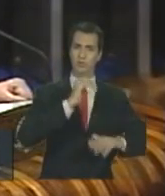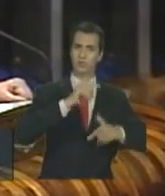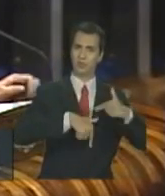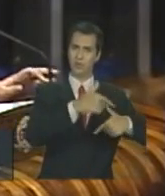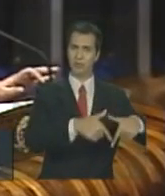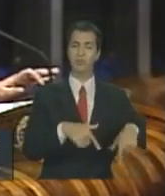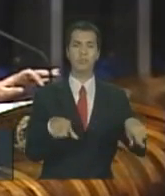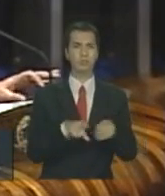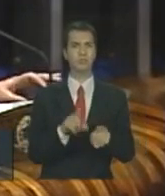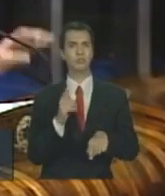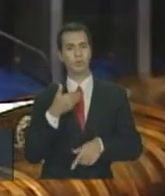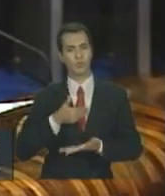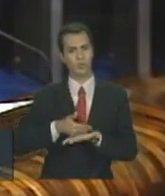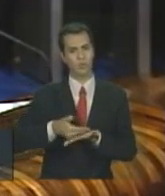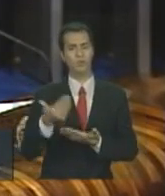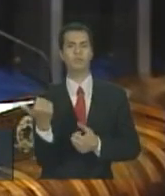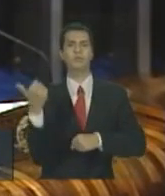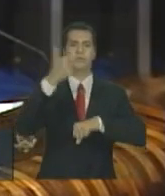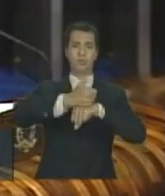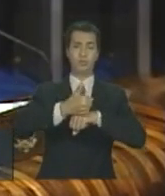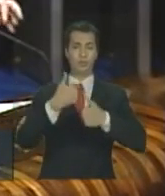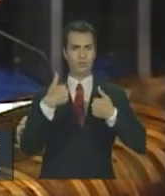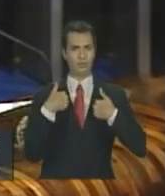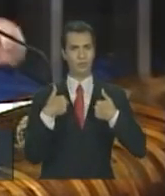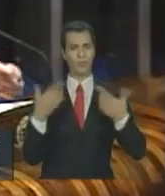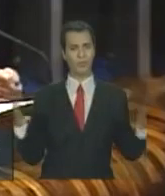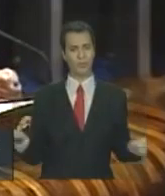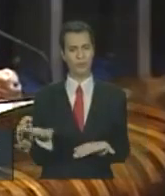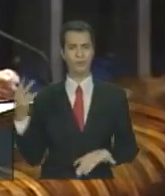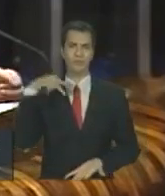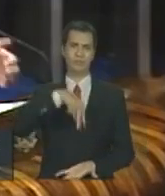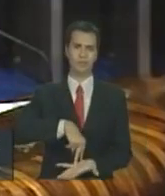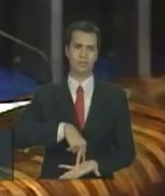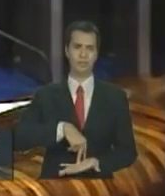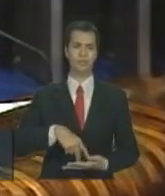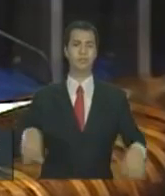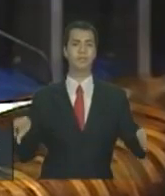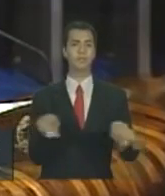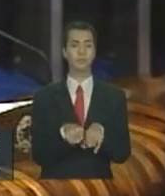de poder que me permite estar aqui hoje. Da mesma forma,